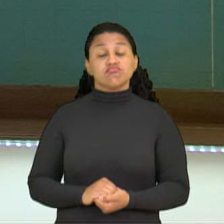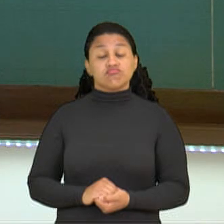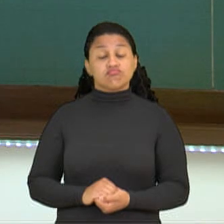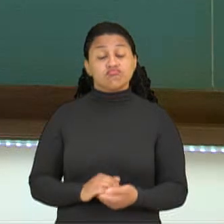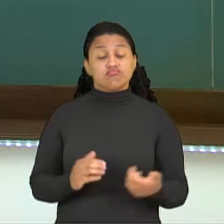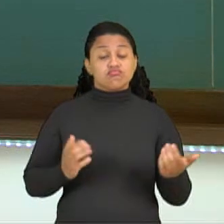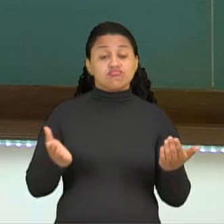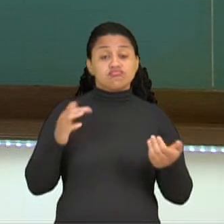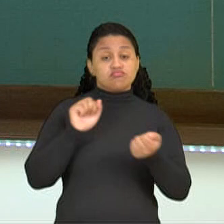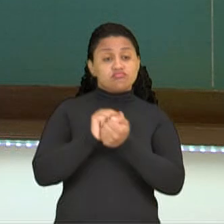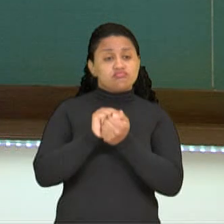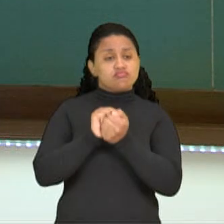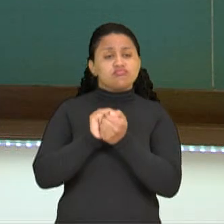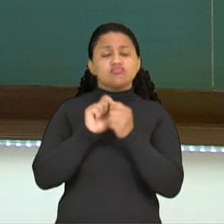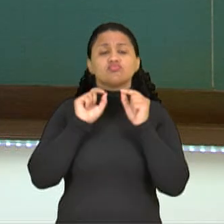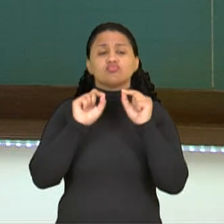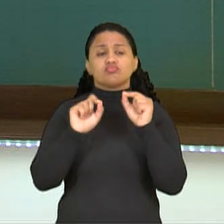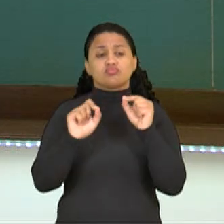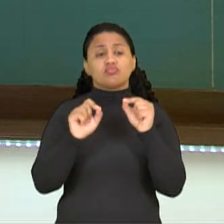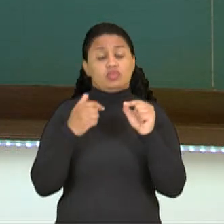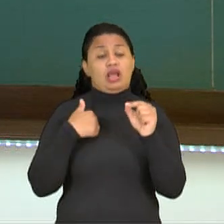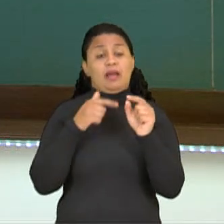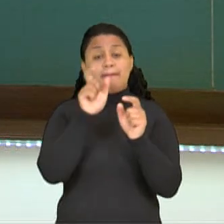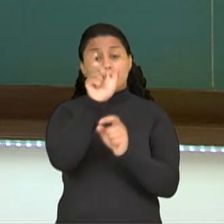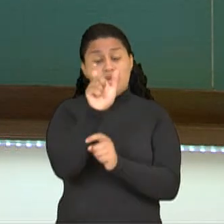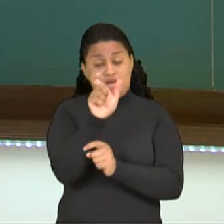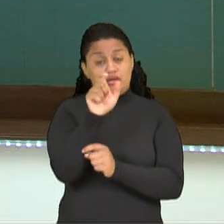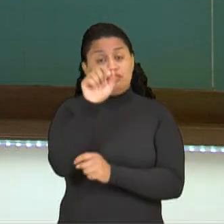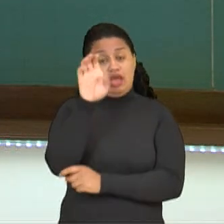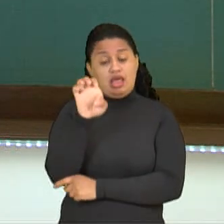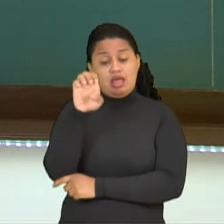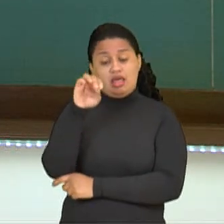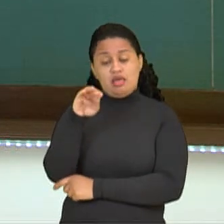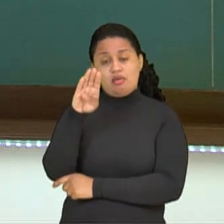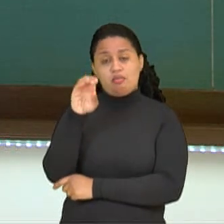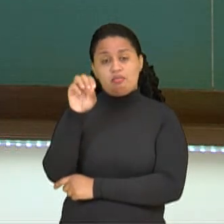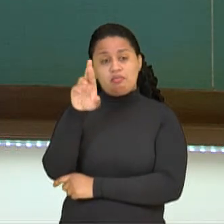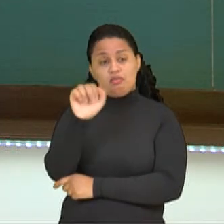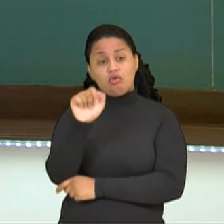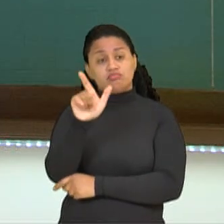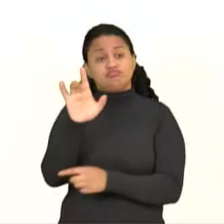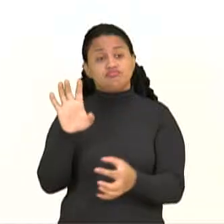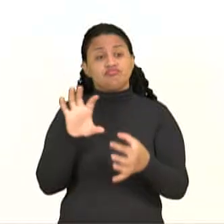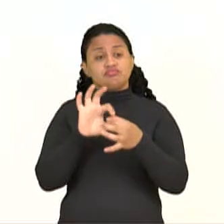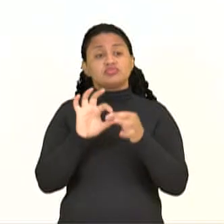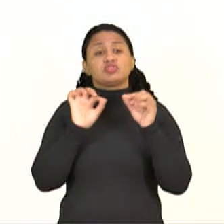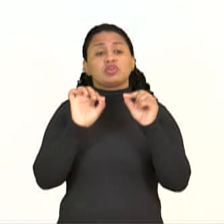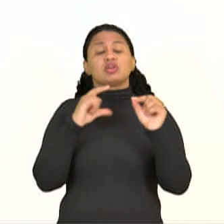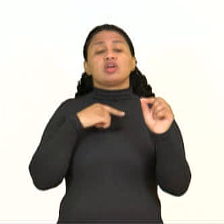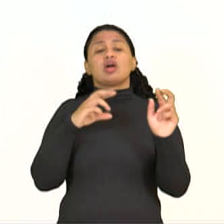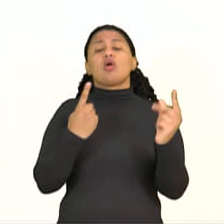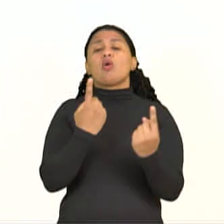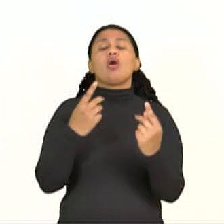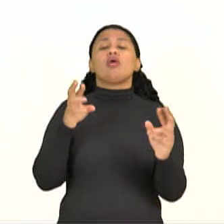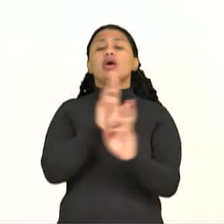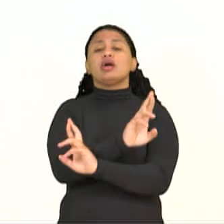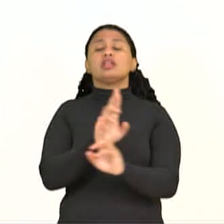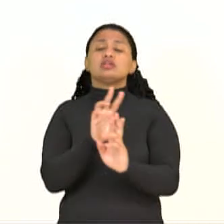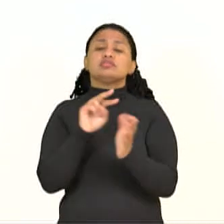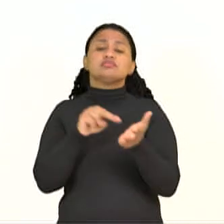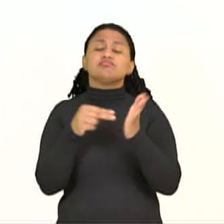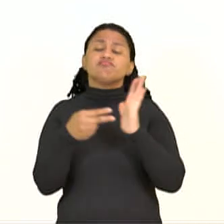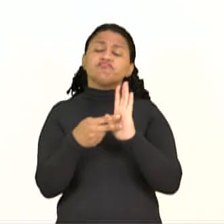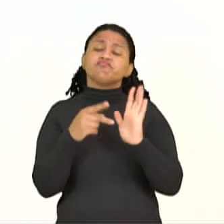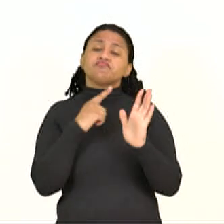Vamos juntos, minha gente, sempre. A palavra em destaque, embora, é uma conjunção que estabelece que relação de sentido entre